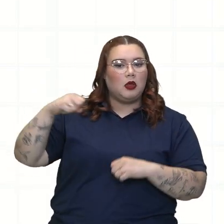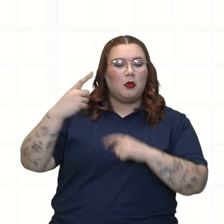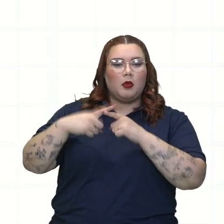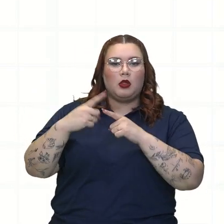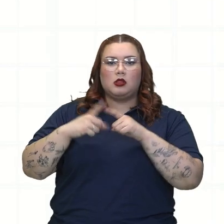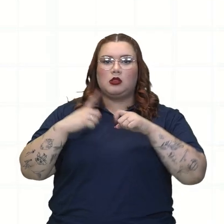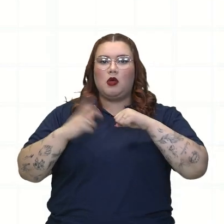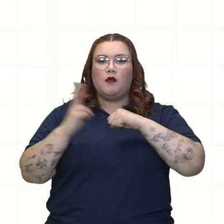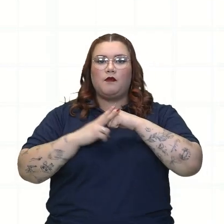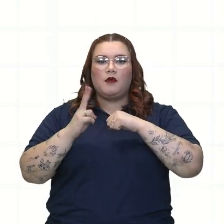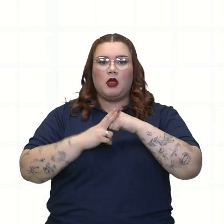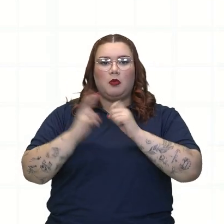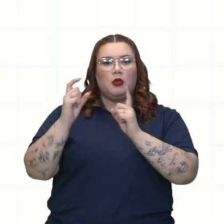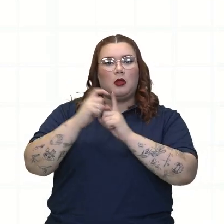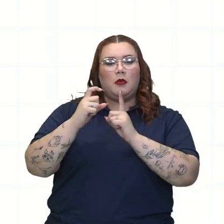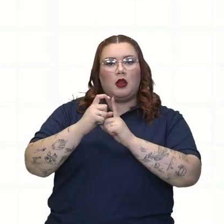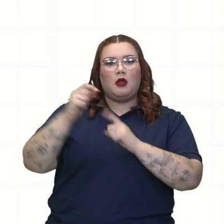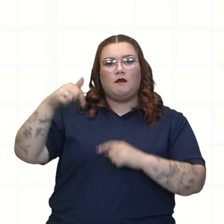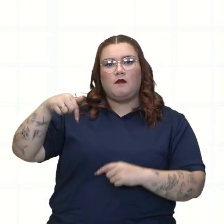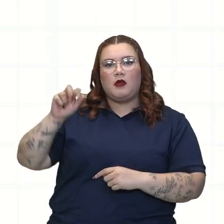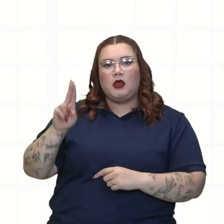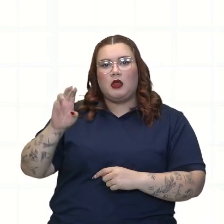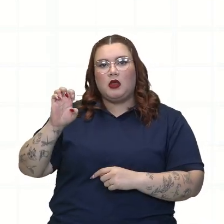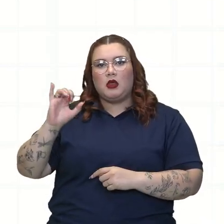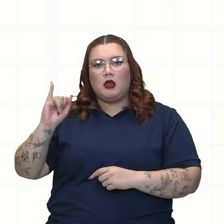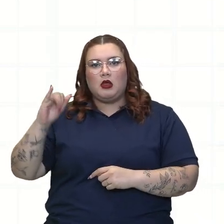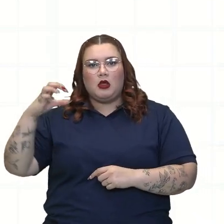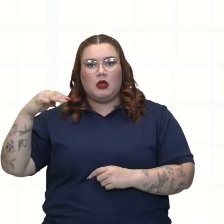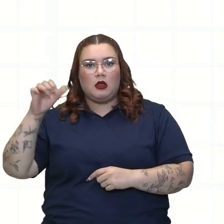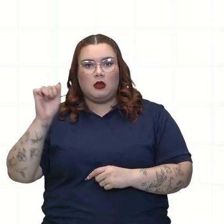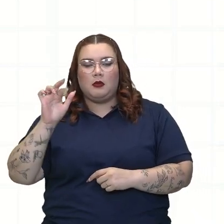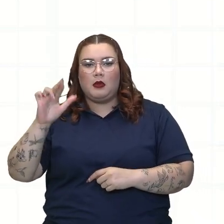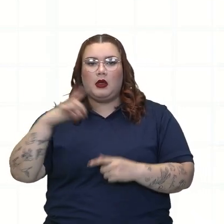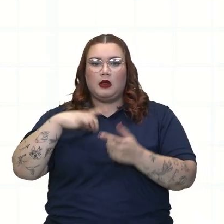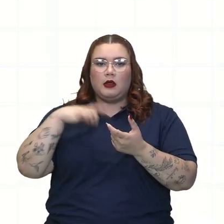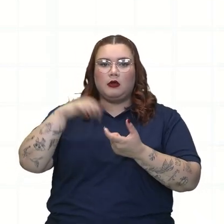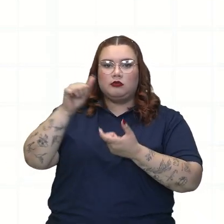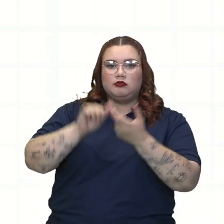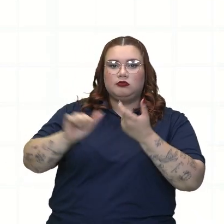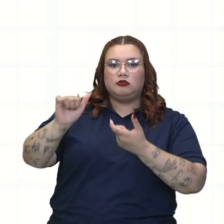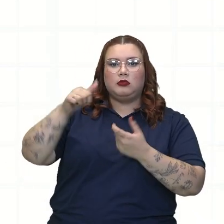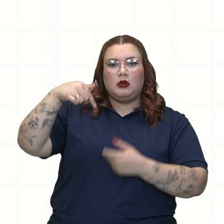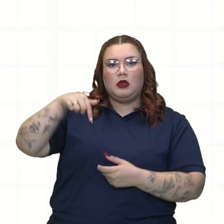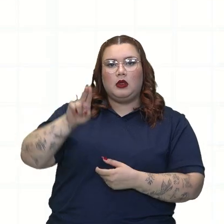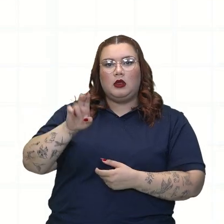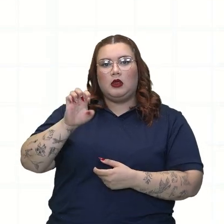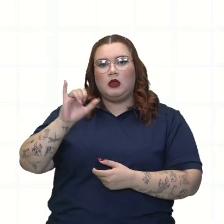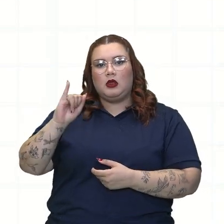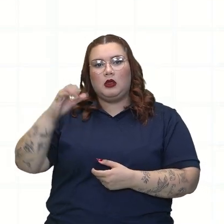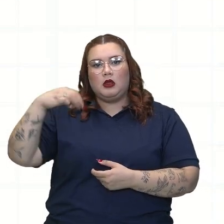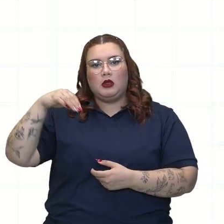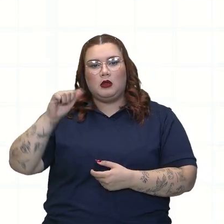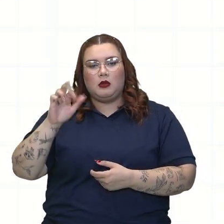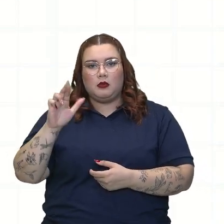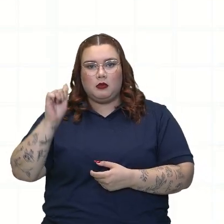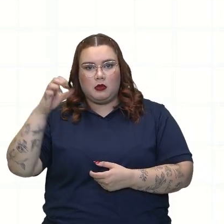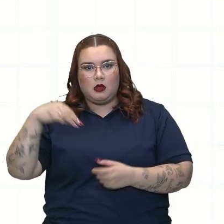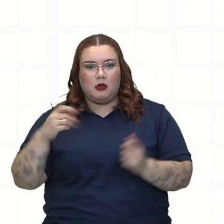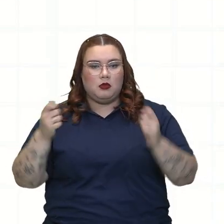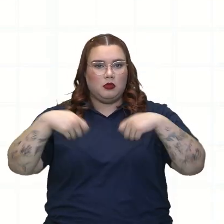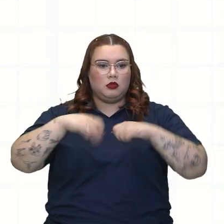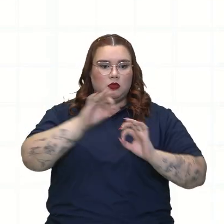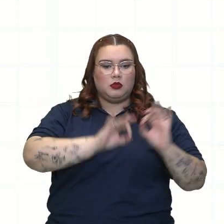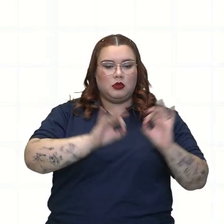queimaram, né? Então, se é uma oração, tem a forma verbal queimaram, está aí, então eu posso iniciar o processo de